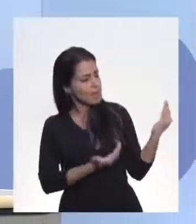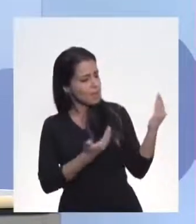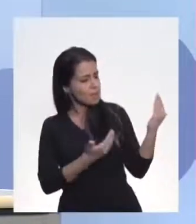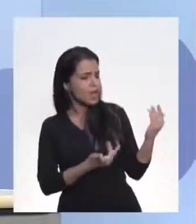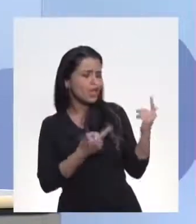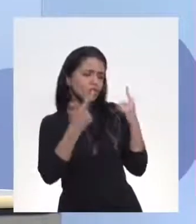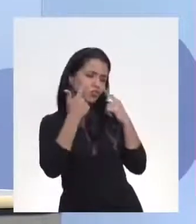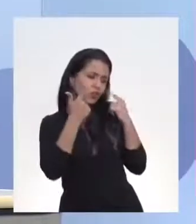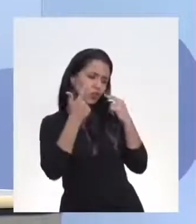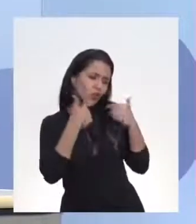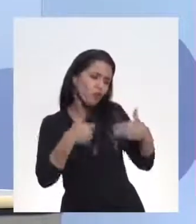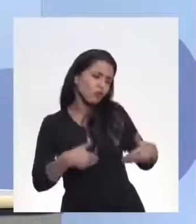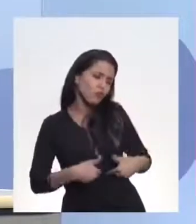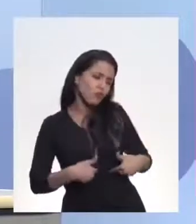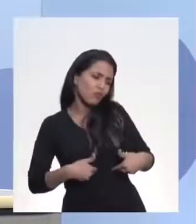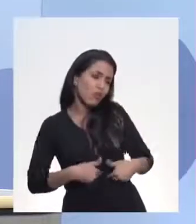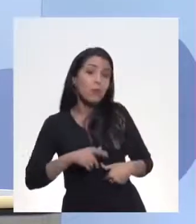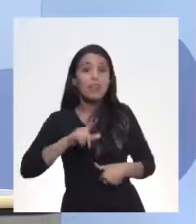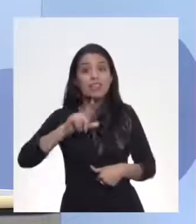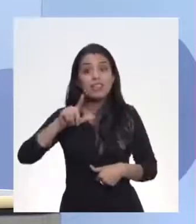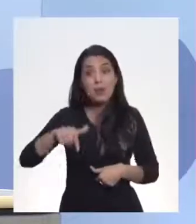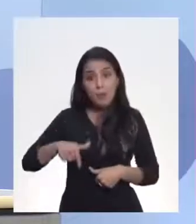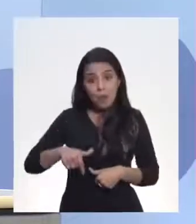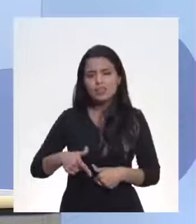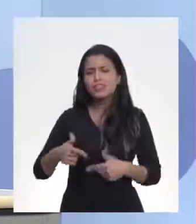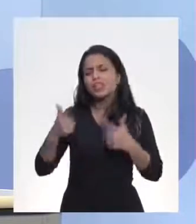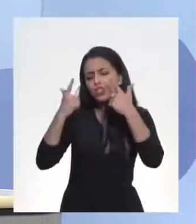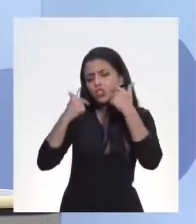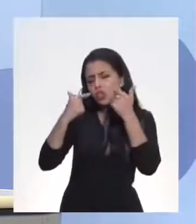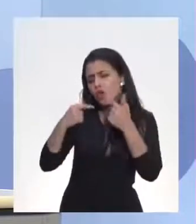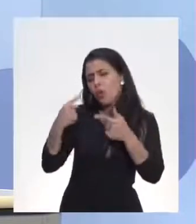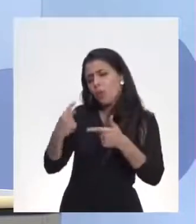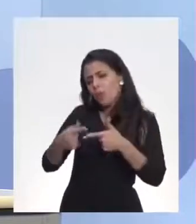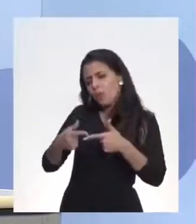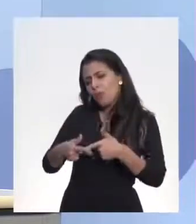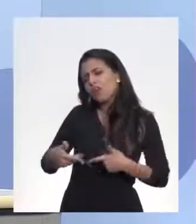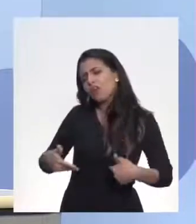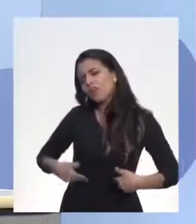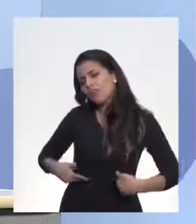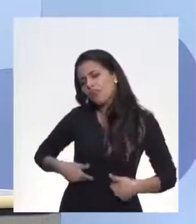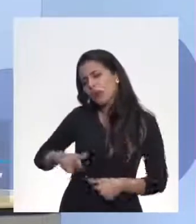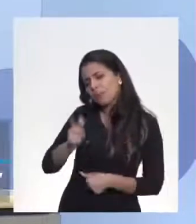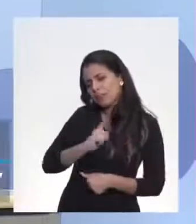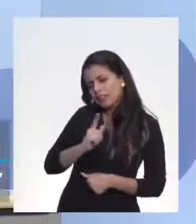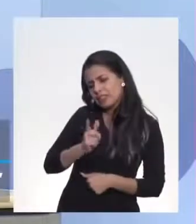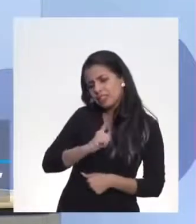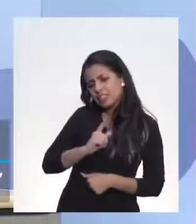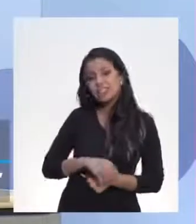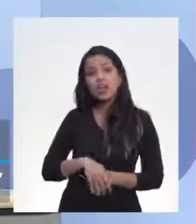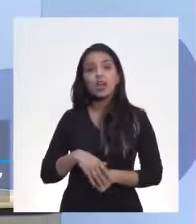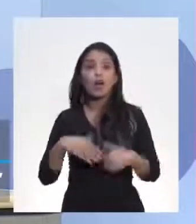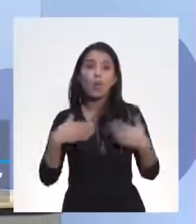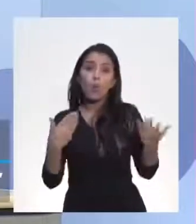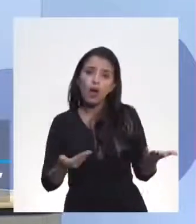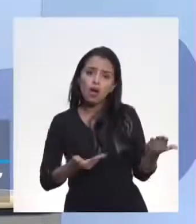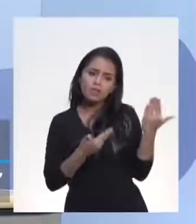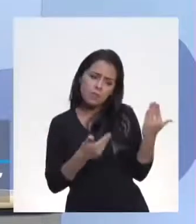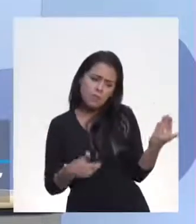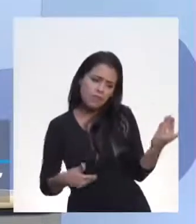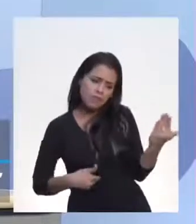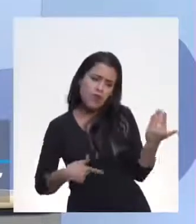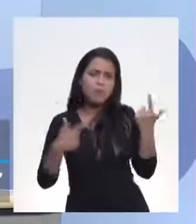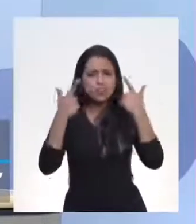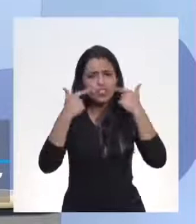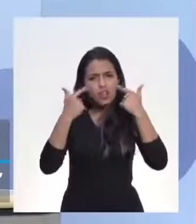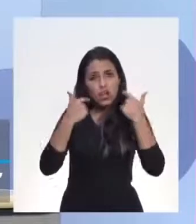que eu coloquei lá, chorou porque tinha fome, ou quando tem fome, o bebê chora? Eu